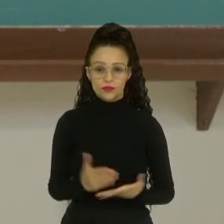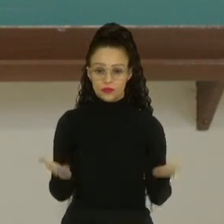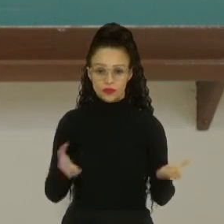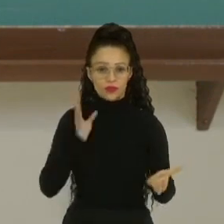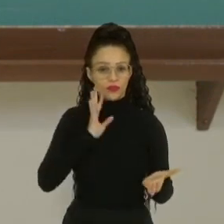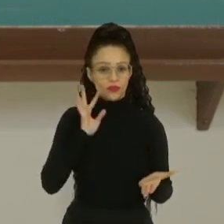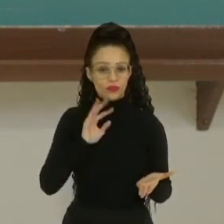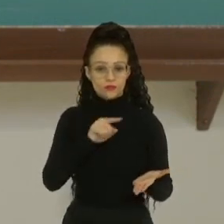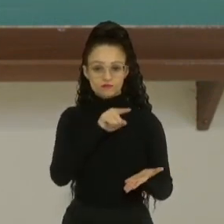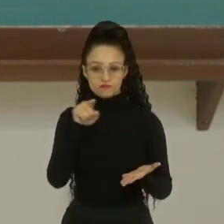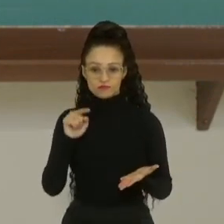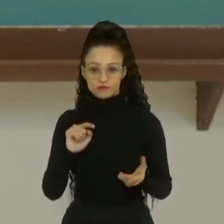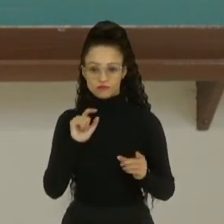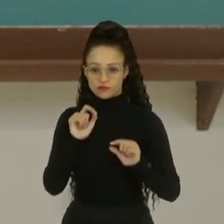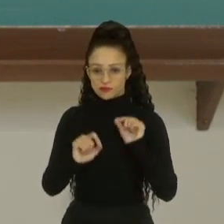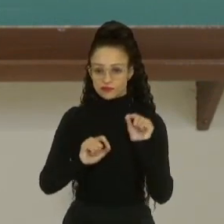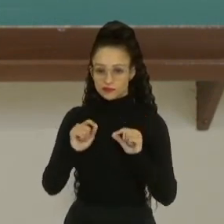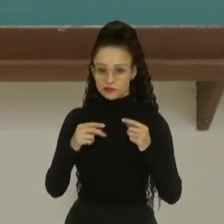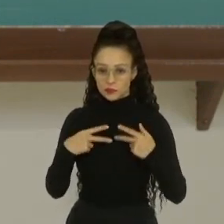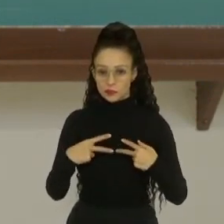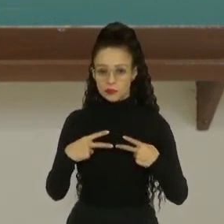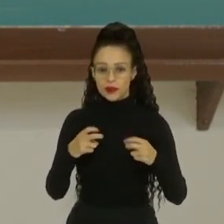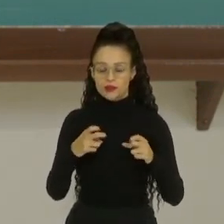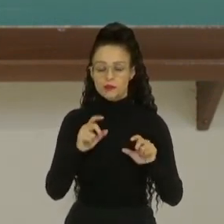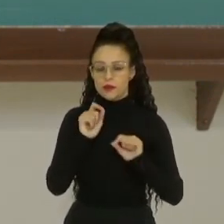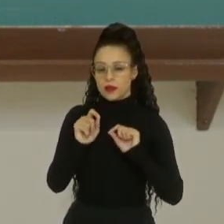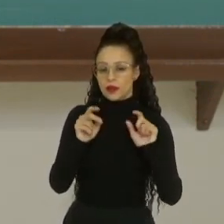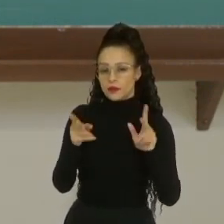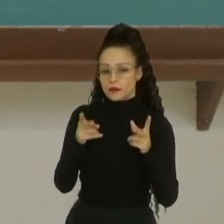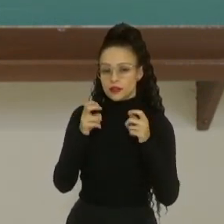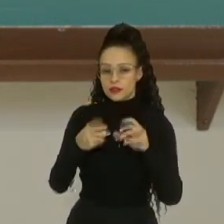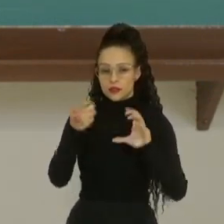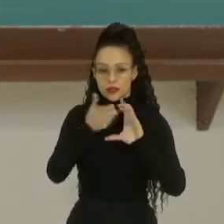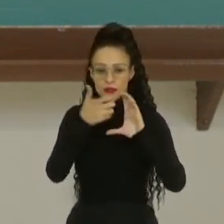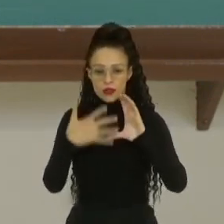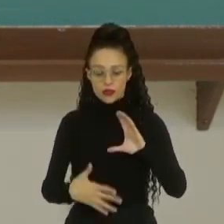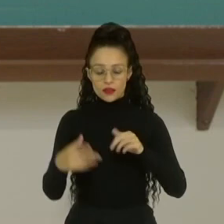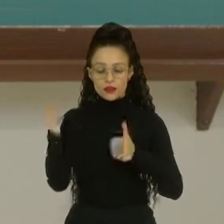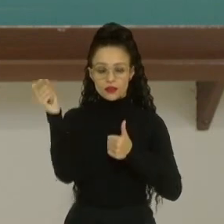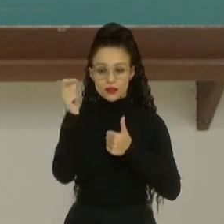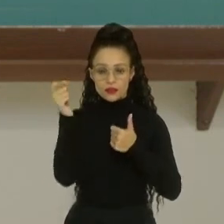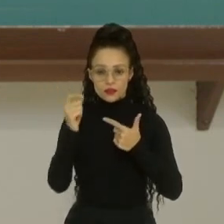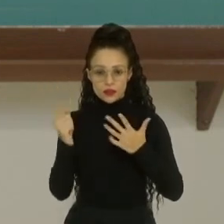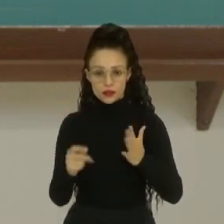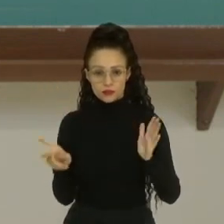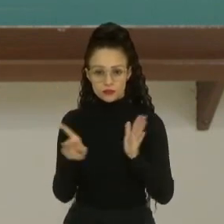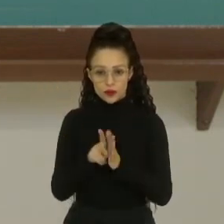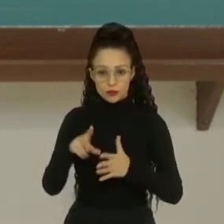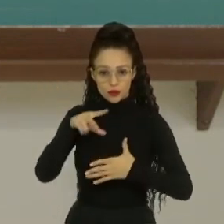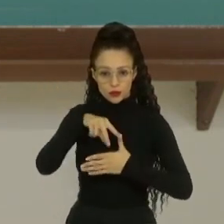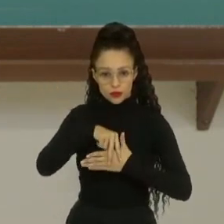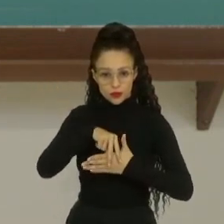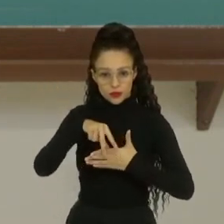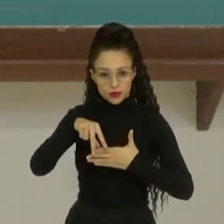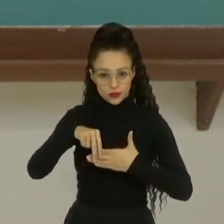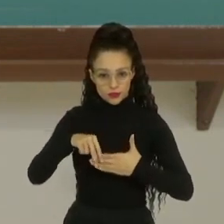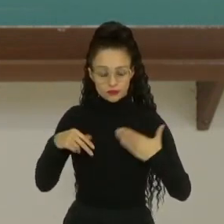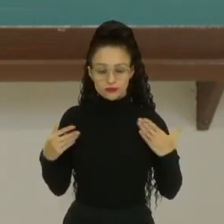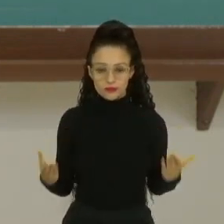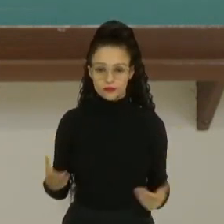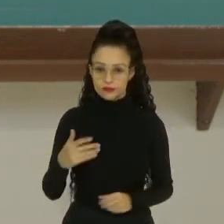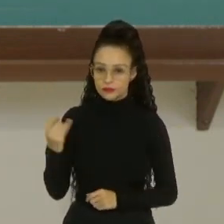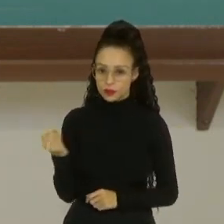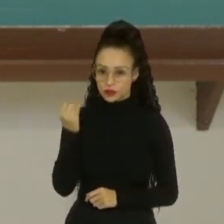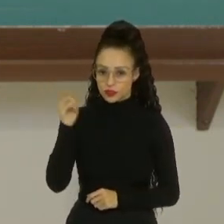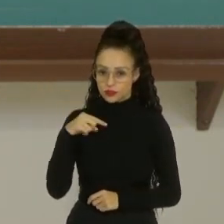legal. E aí, você conseguiu perceber os elementos, as características ali deste cordel? Né? Então é